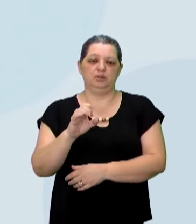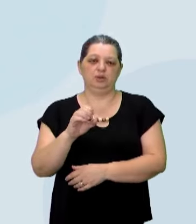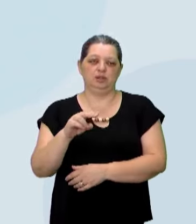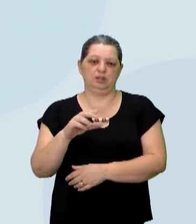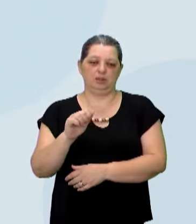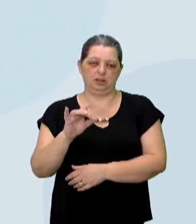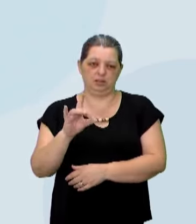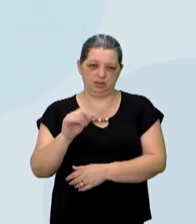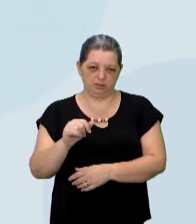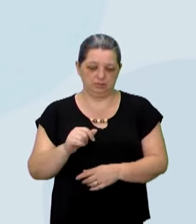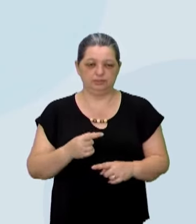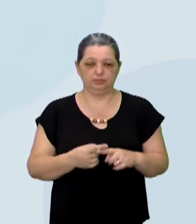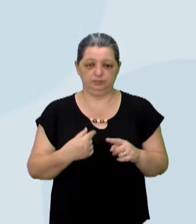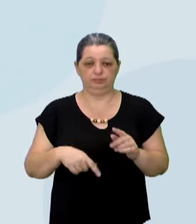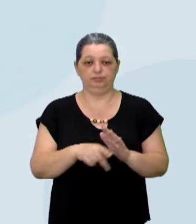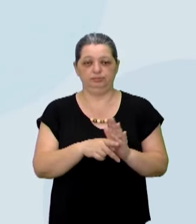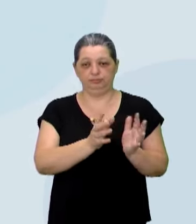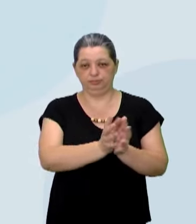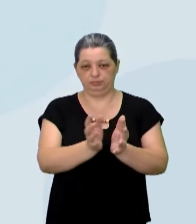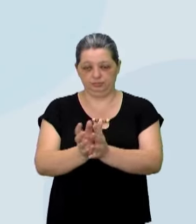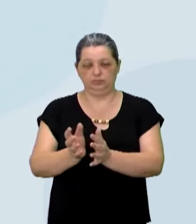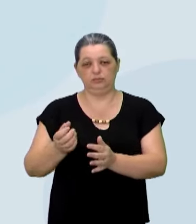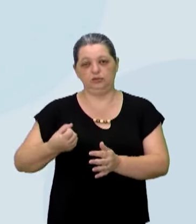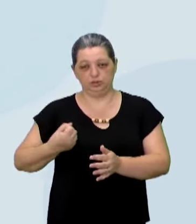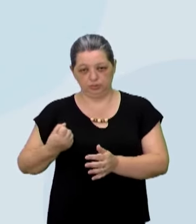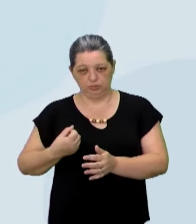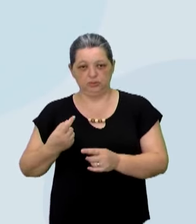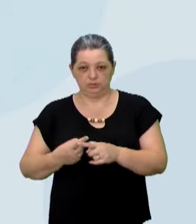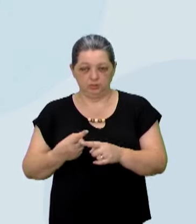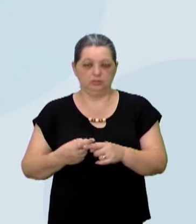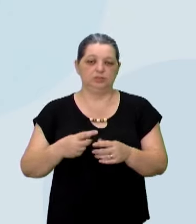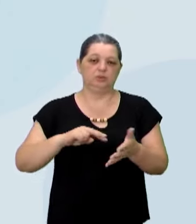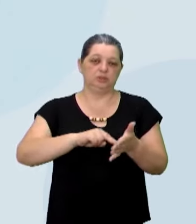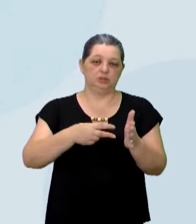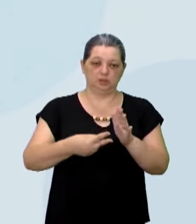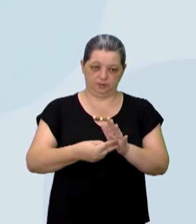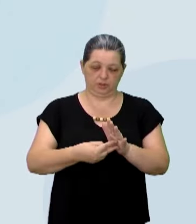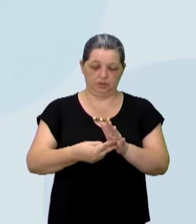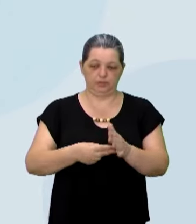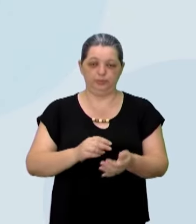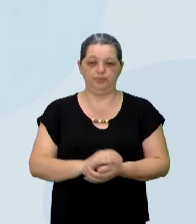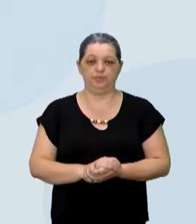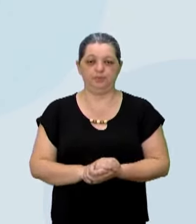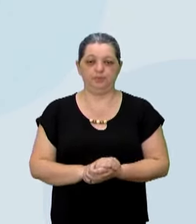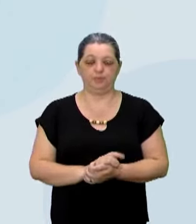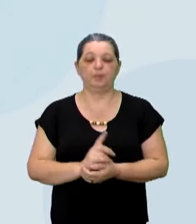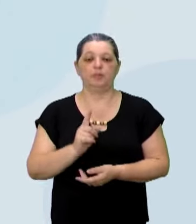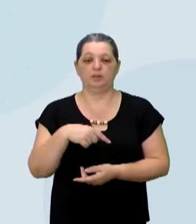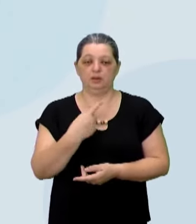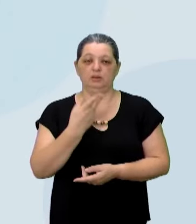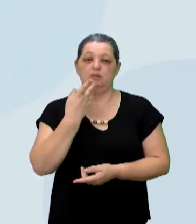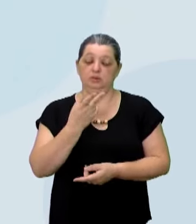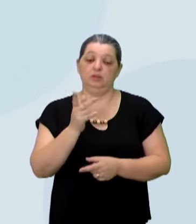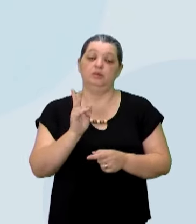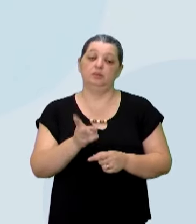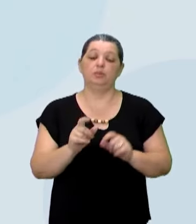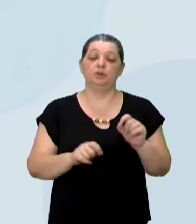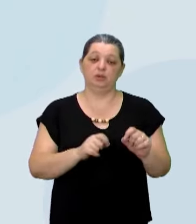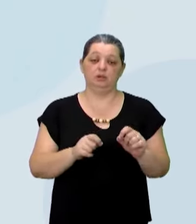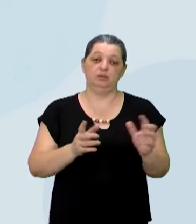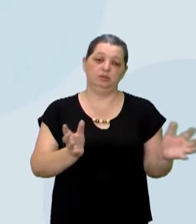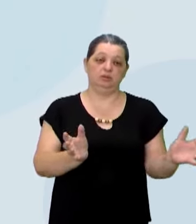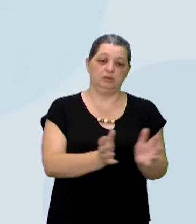né, de números que representam as direções e sentidos aí. Legal. Tá certo? Então a gente sempre fala que o primeiro par é